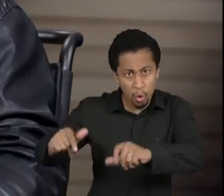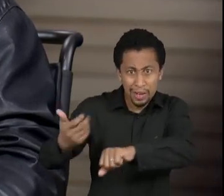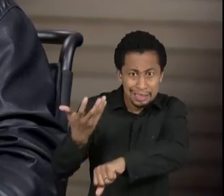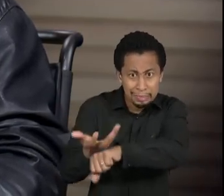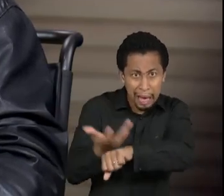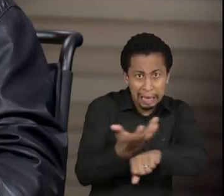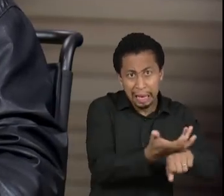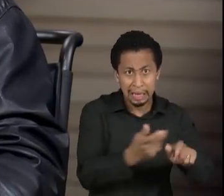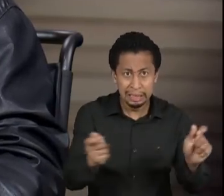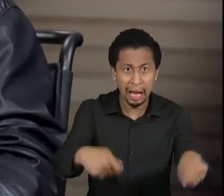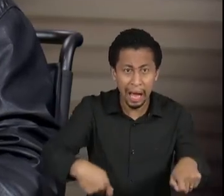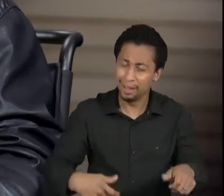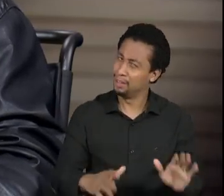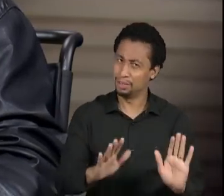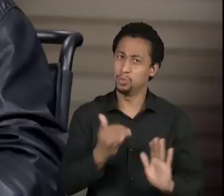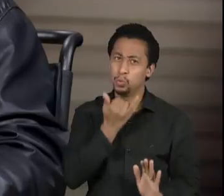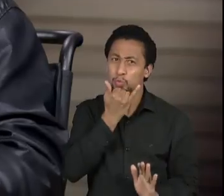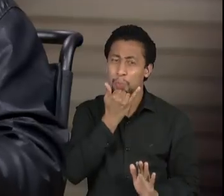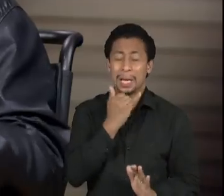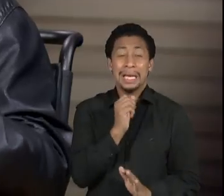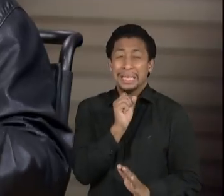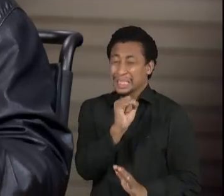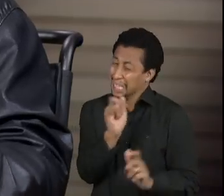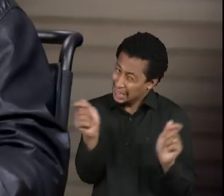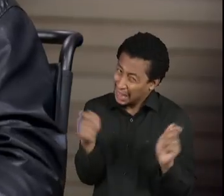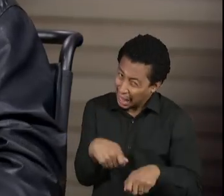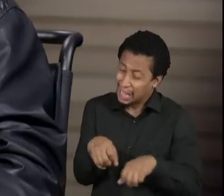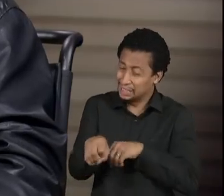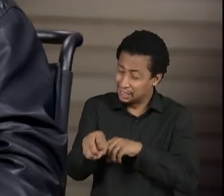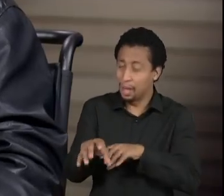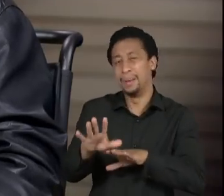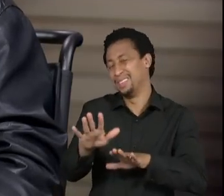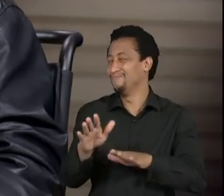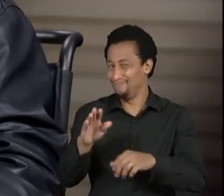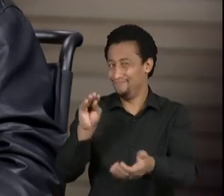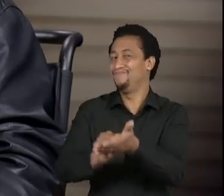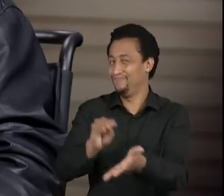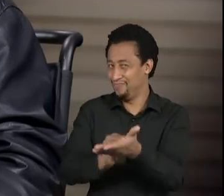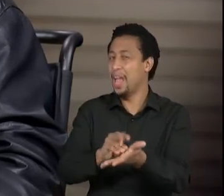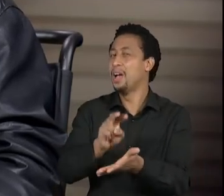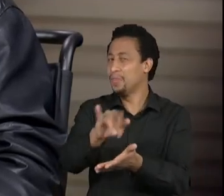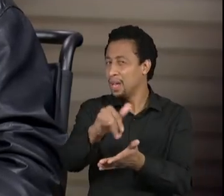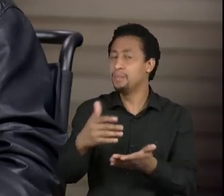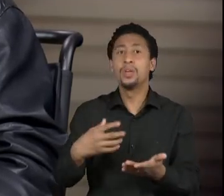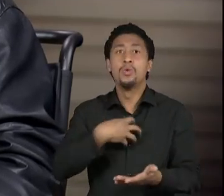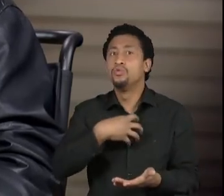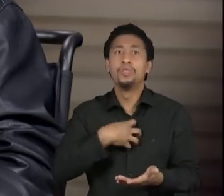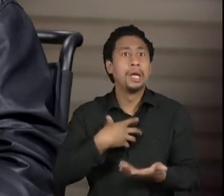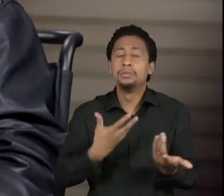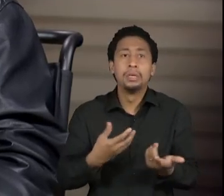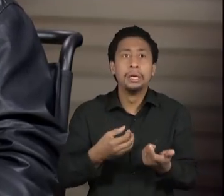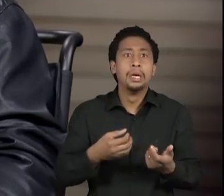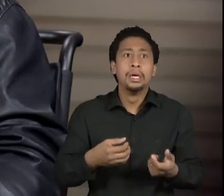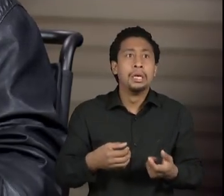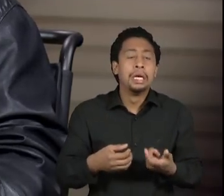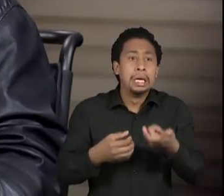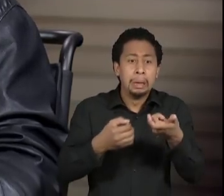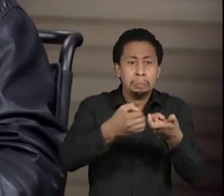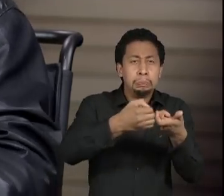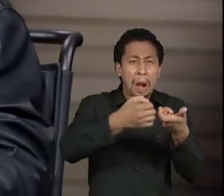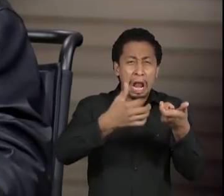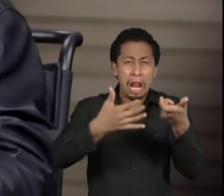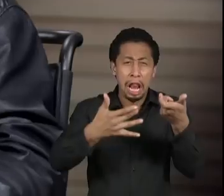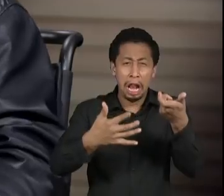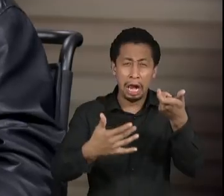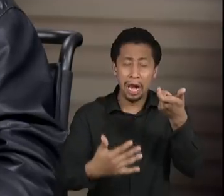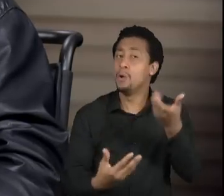derem, certamente será parcial, porque esta formação mais enciclopédica é muito difícil para uma pessoa só. É por isso que,